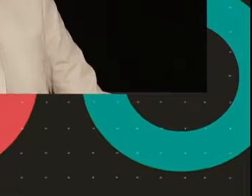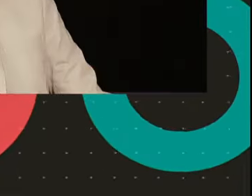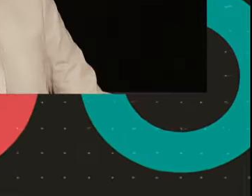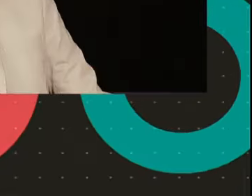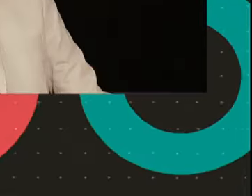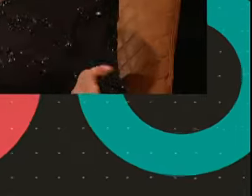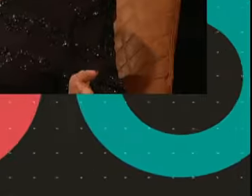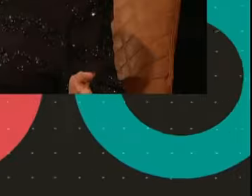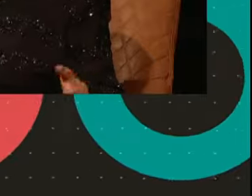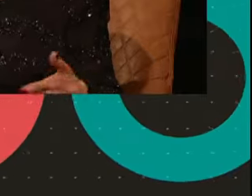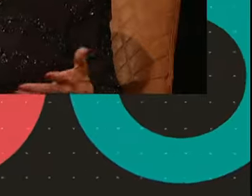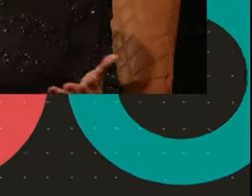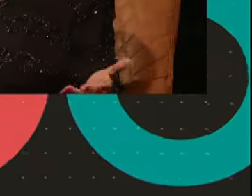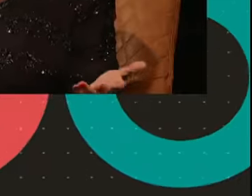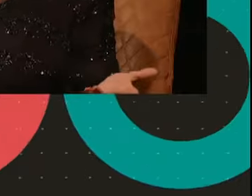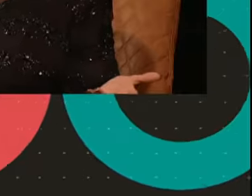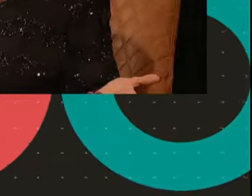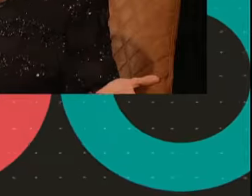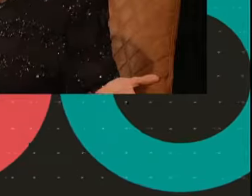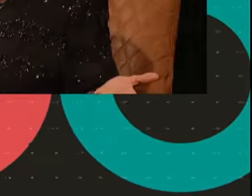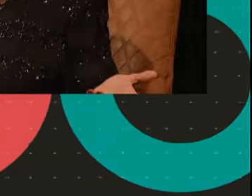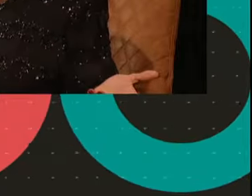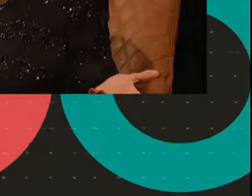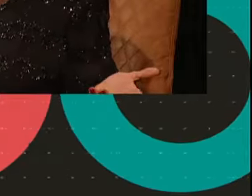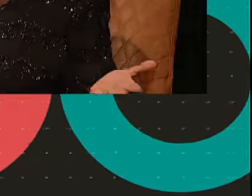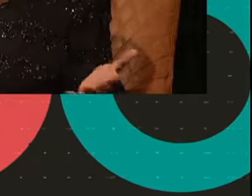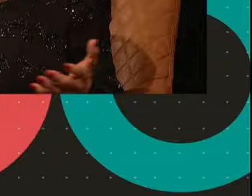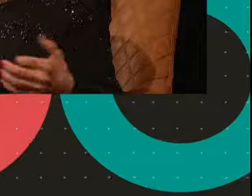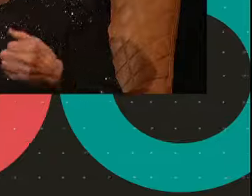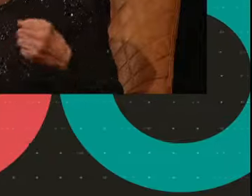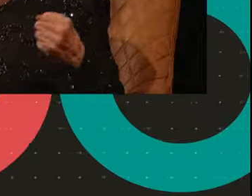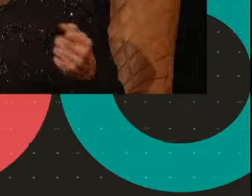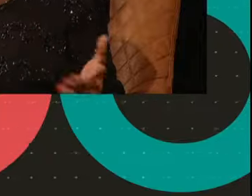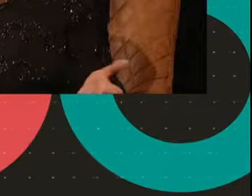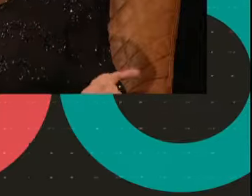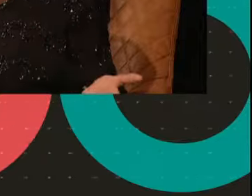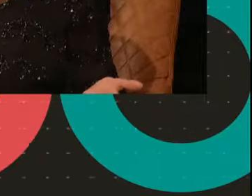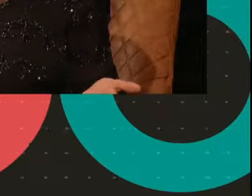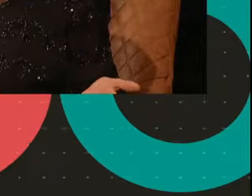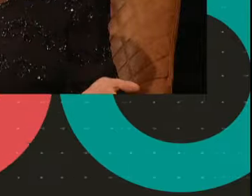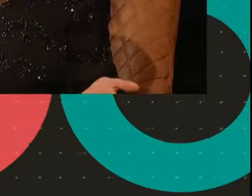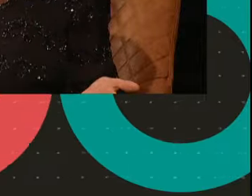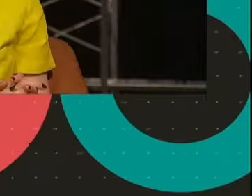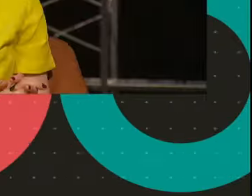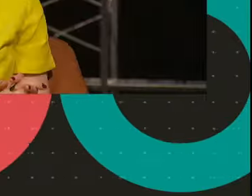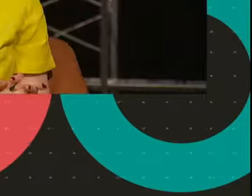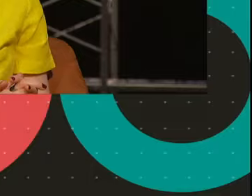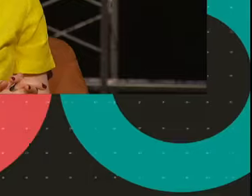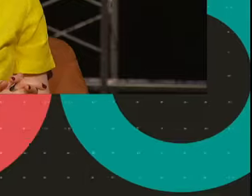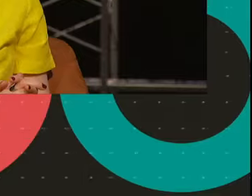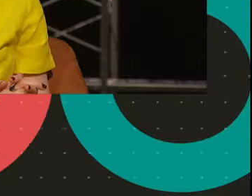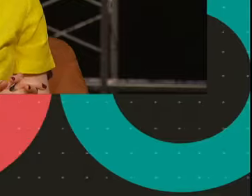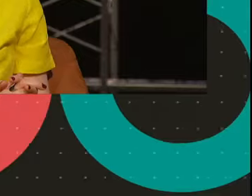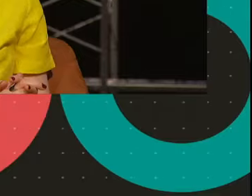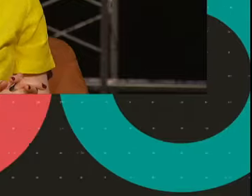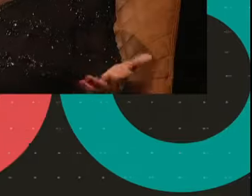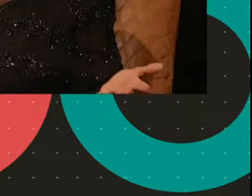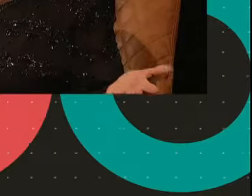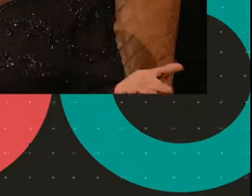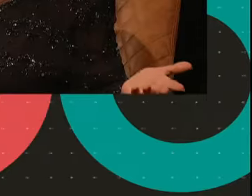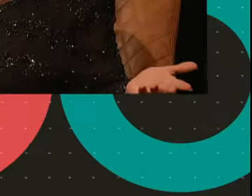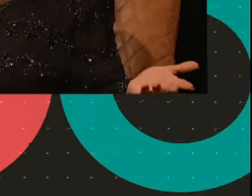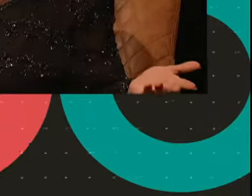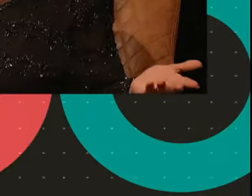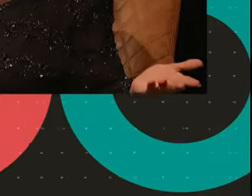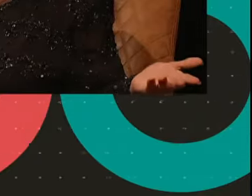despedir. E as últimas palavras desse nosso amor você vai